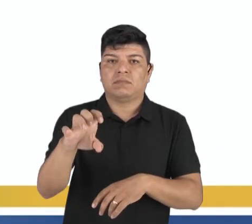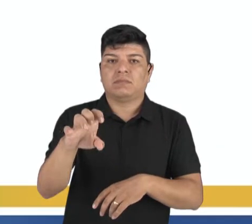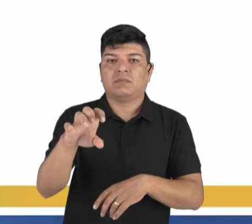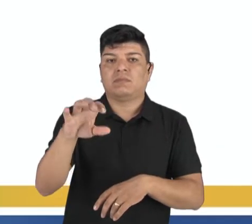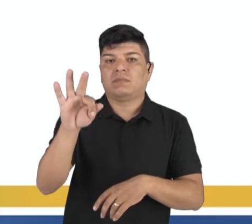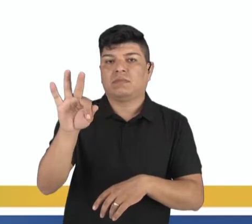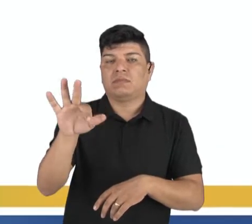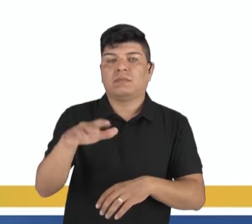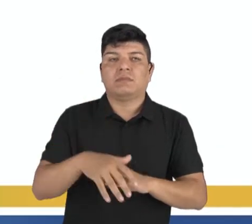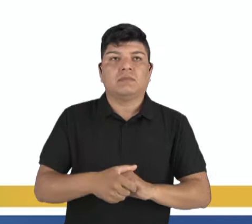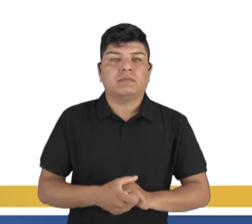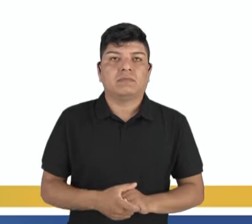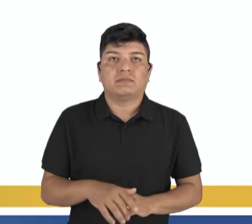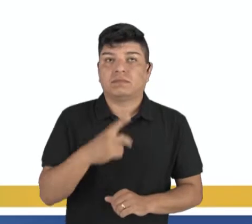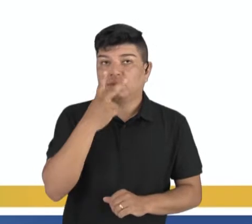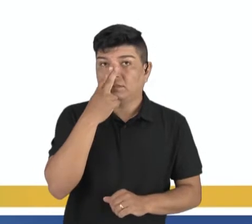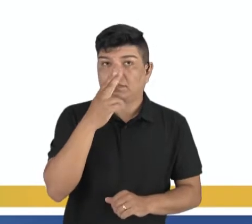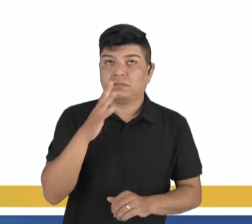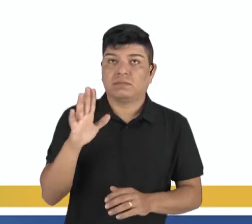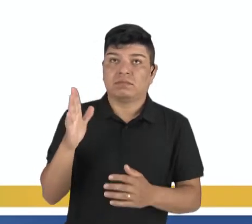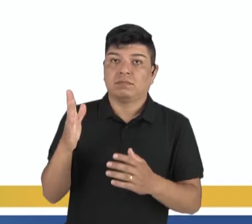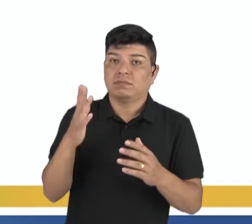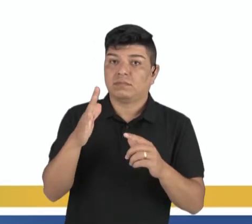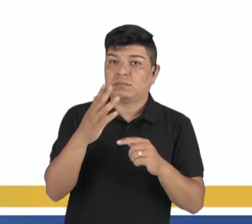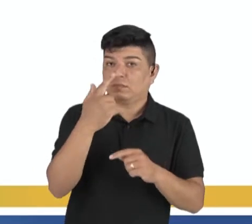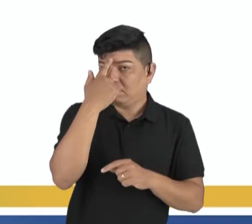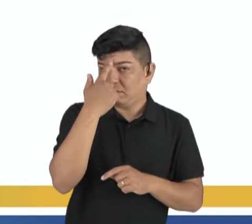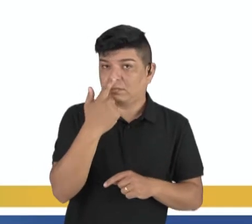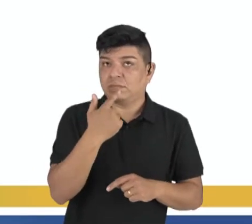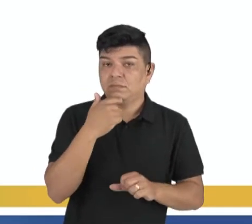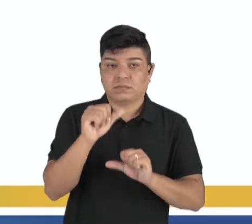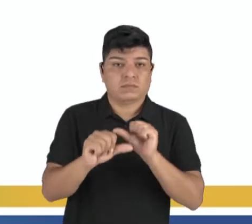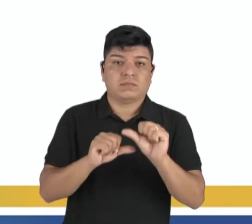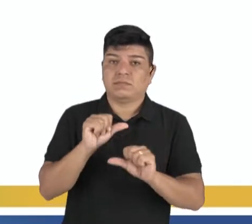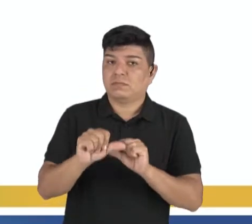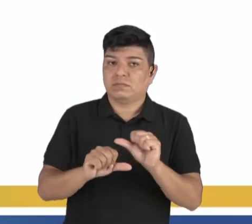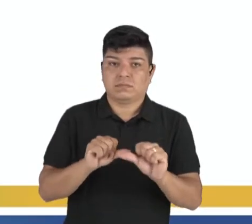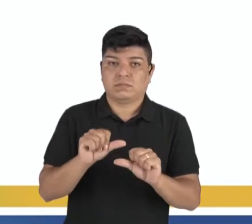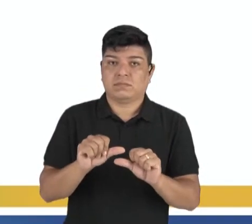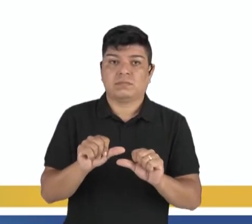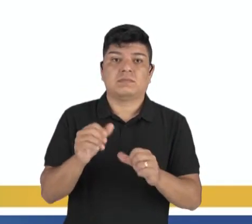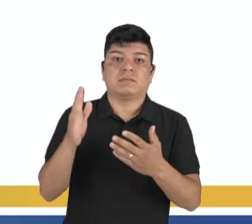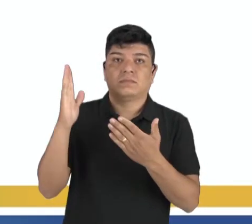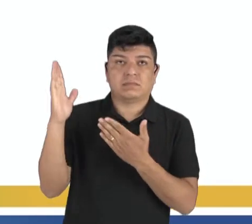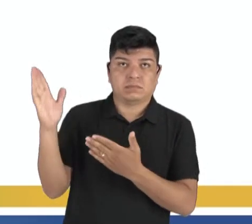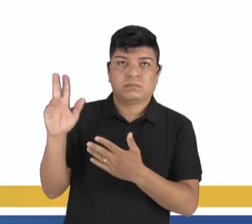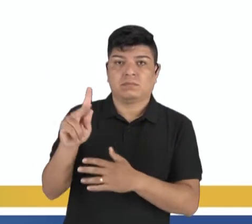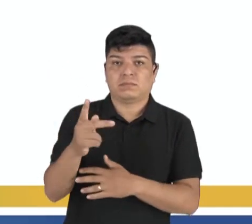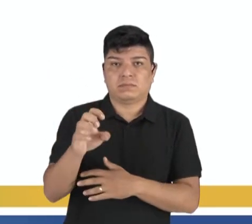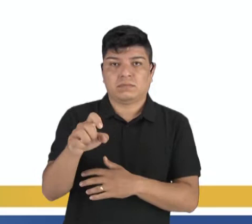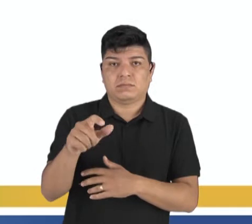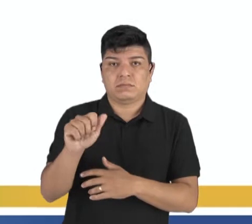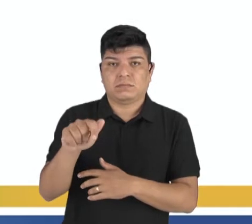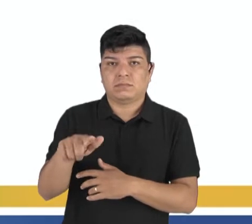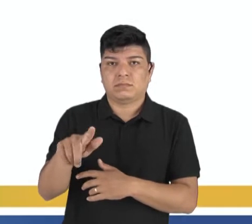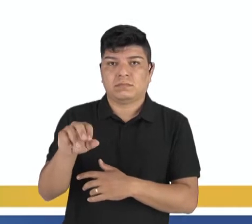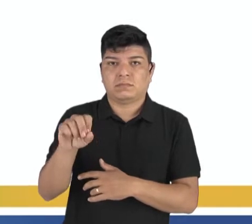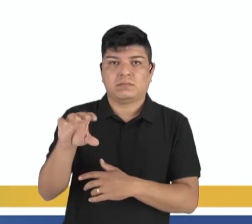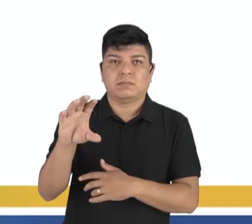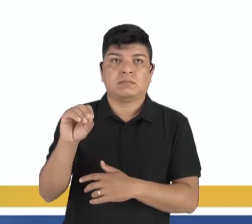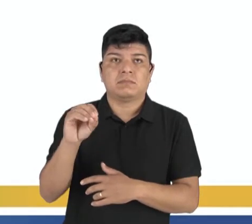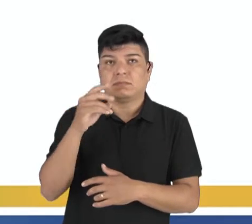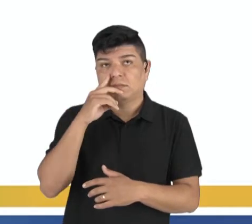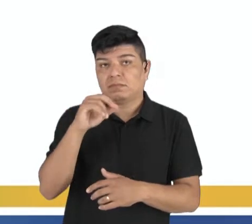A Observe que aparentemente a figura não muda de posição e nesse casa dizemos que o hexágono regular apresenta